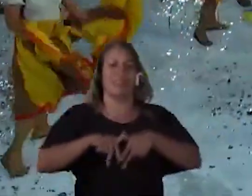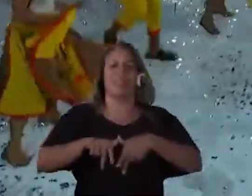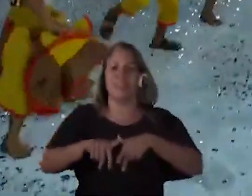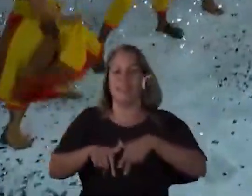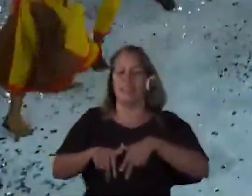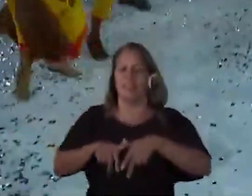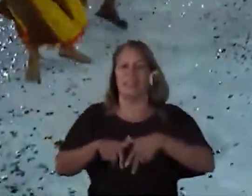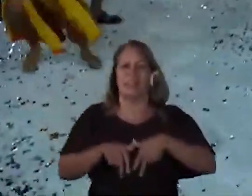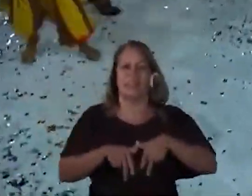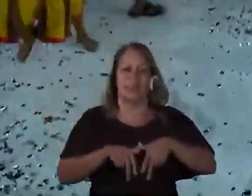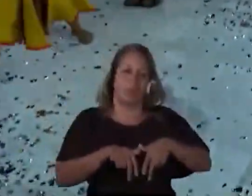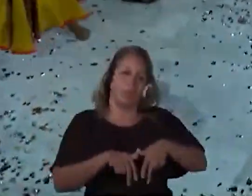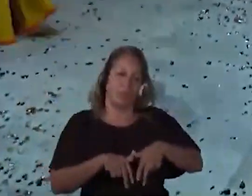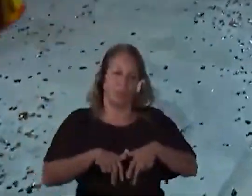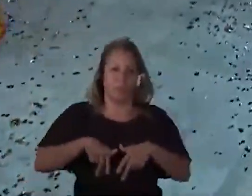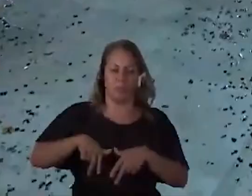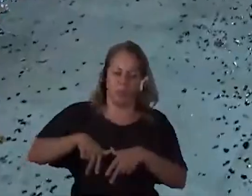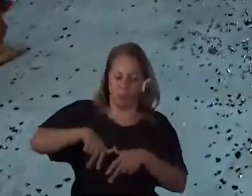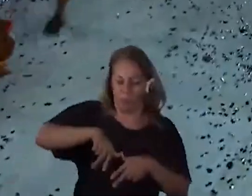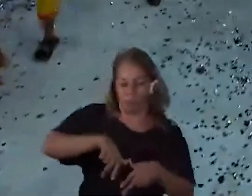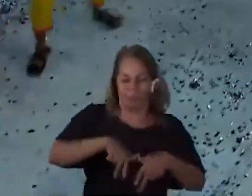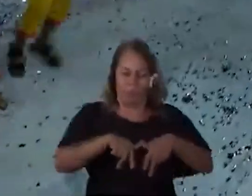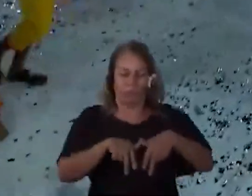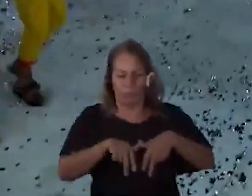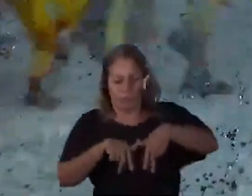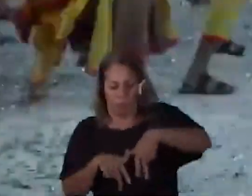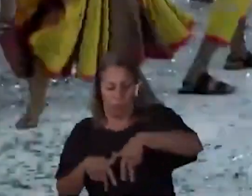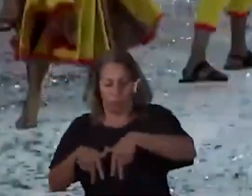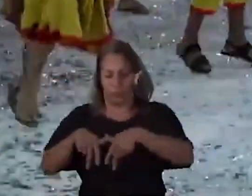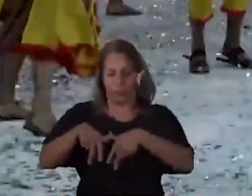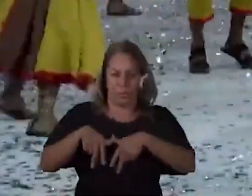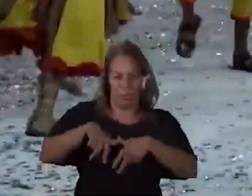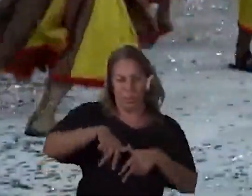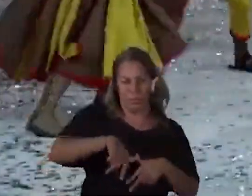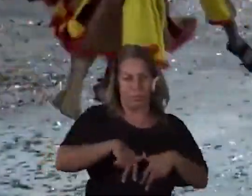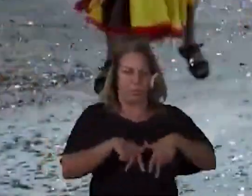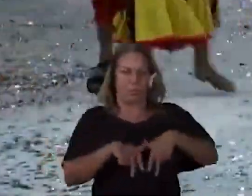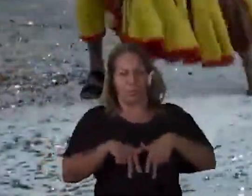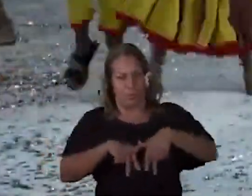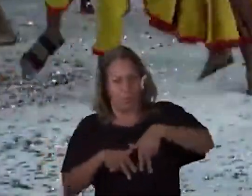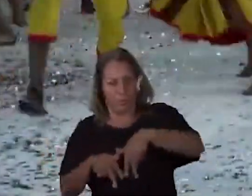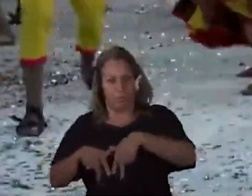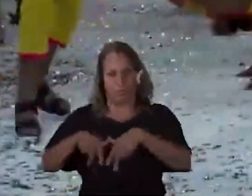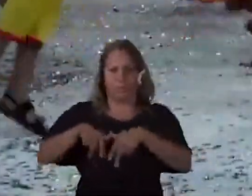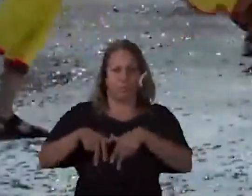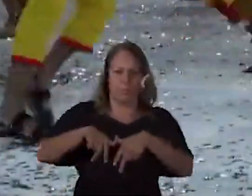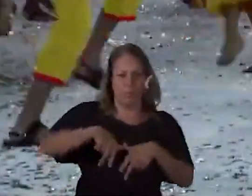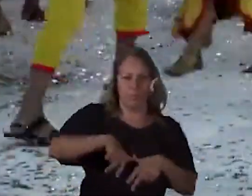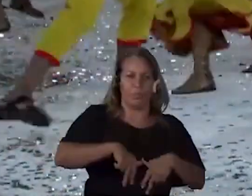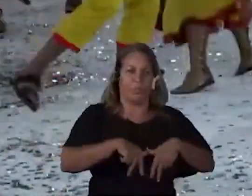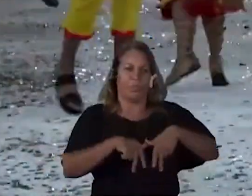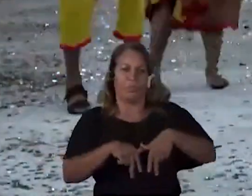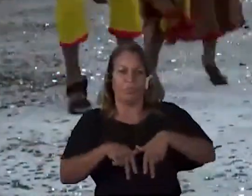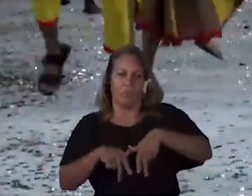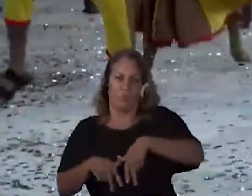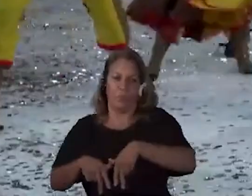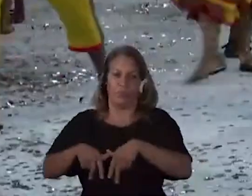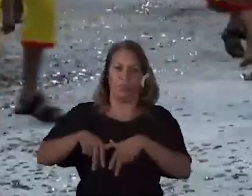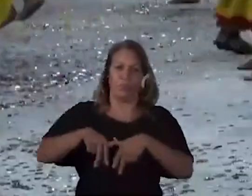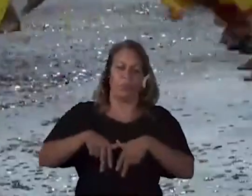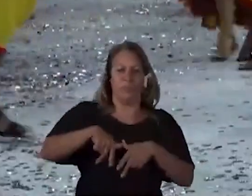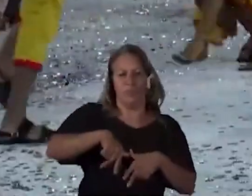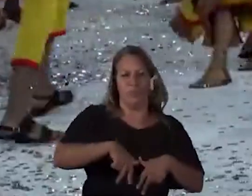de junto, né, eu e ela, no caso, tem que demonstrar entrosamento também com o restante da quadrilha. Os desenhos coreográficos têm que estar,